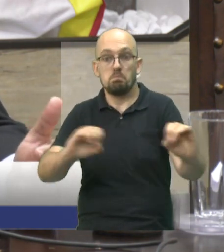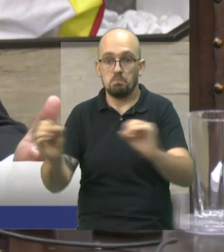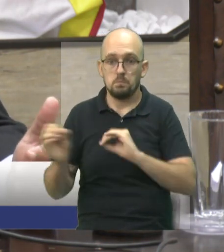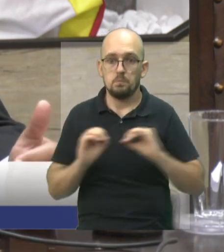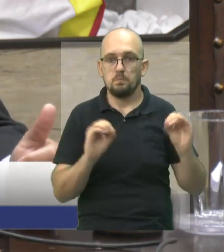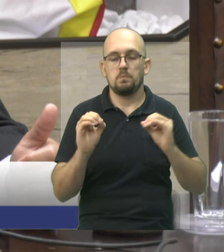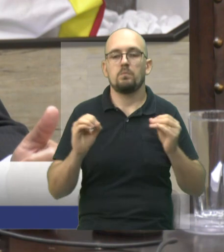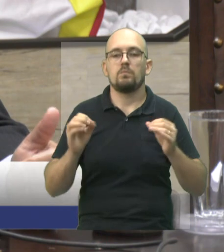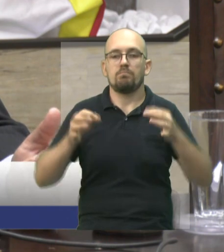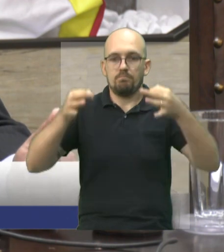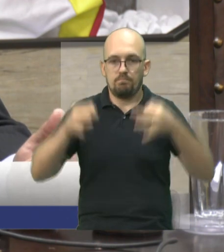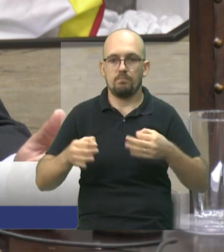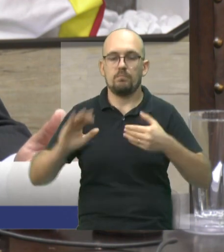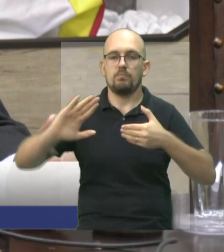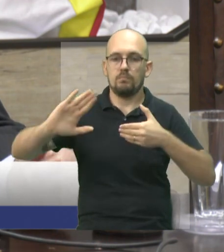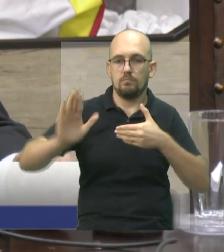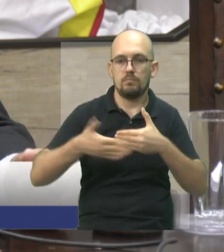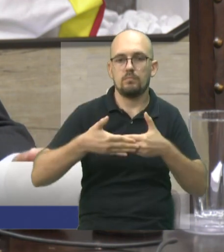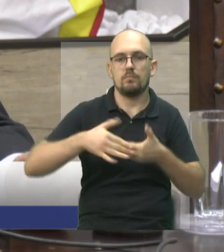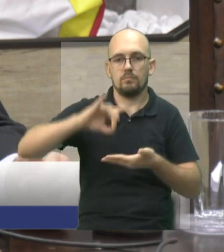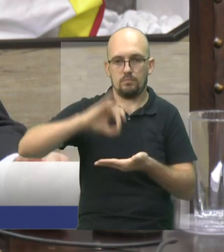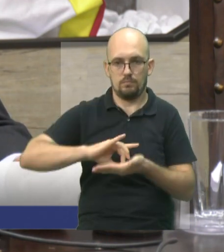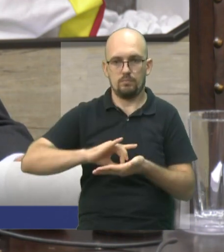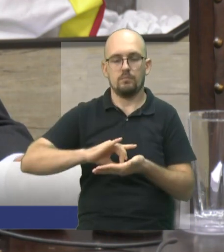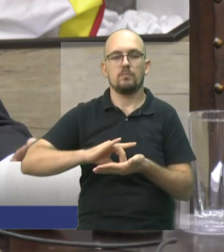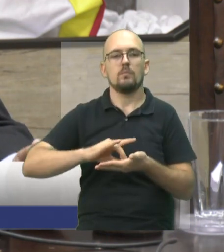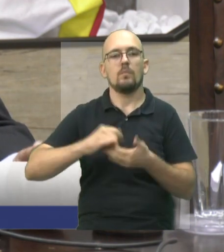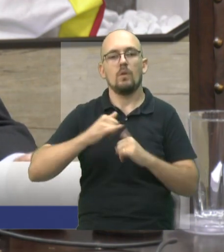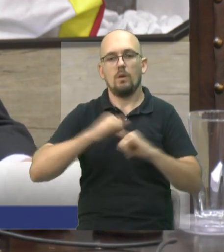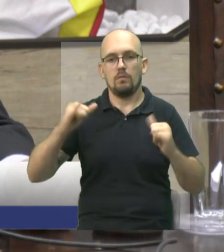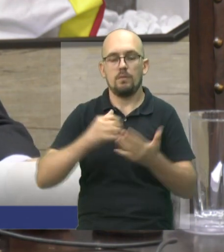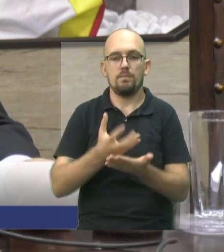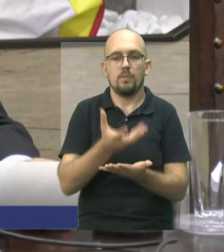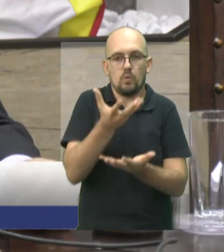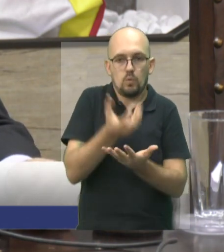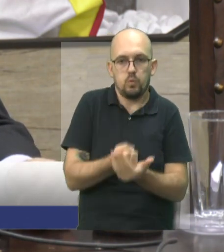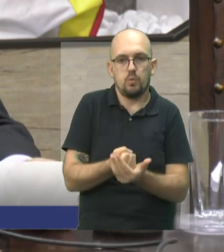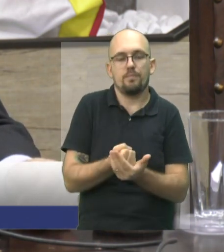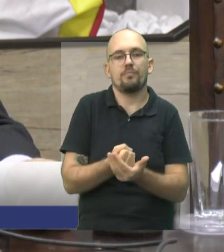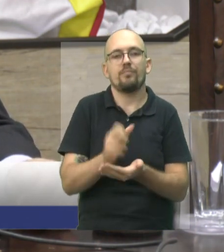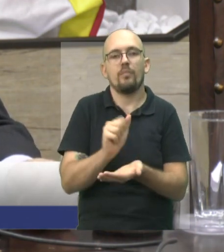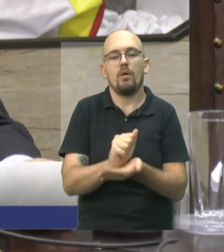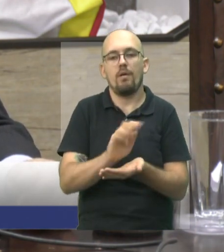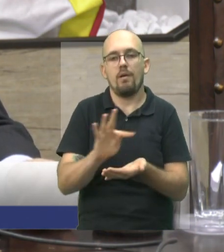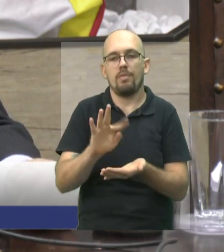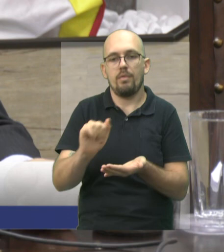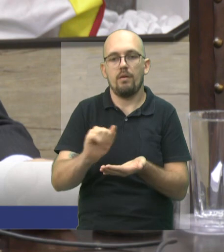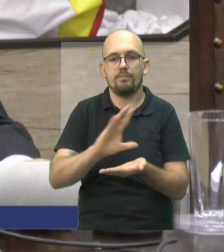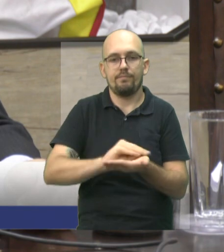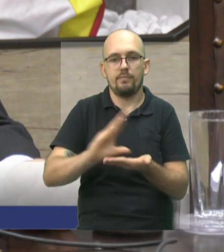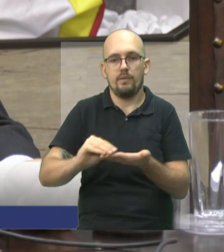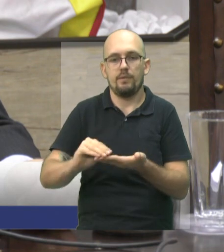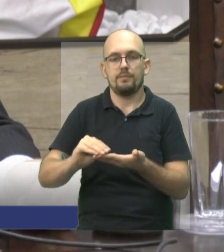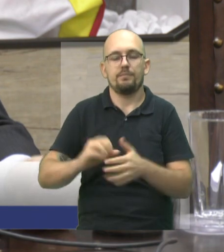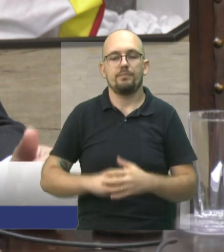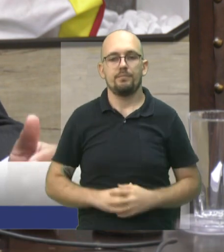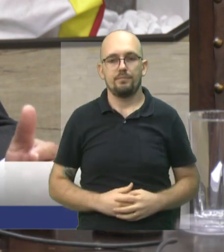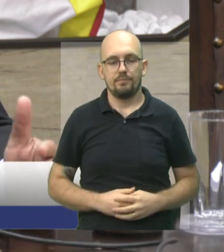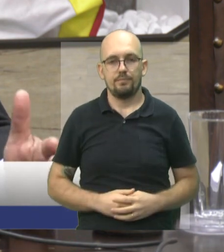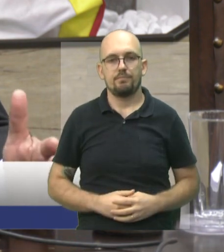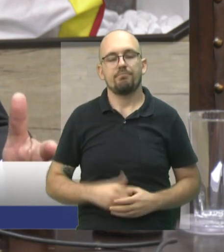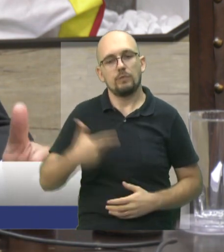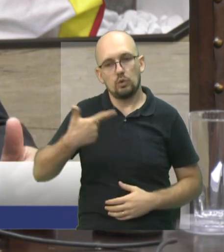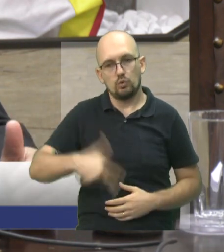dou encerrada a presente sessão e determino a lavratura da ata. Mais